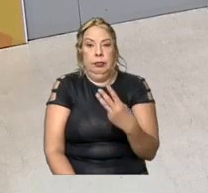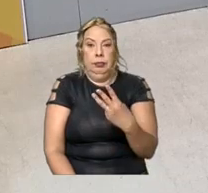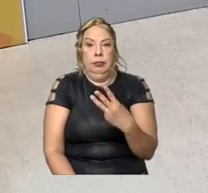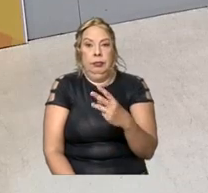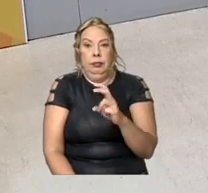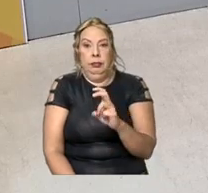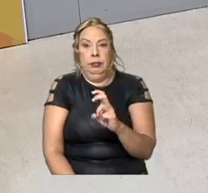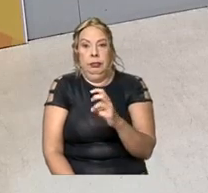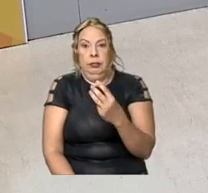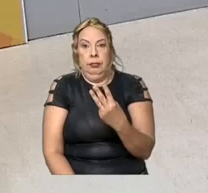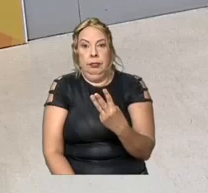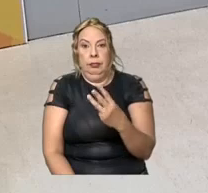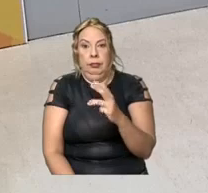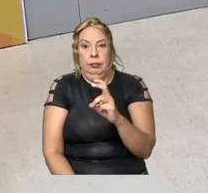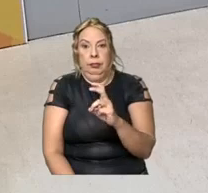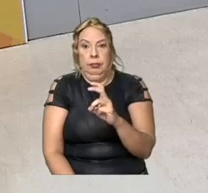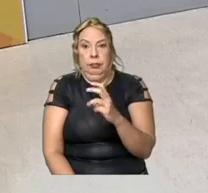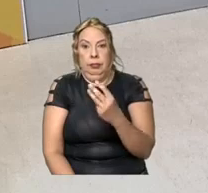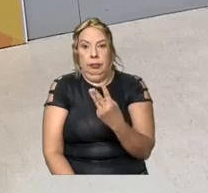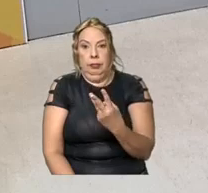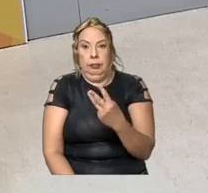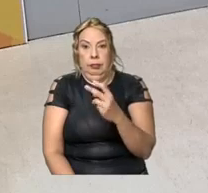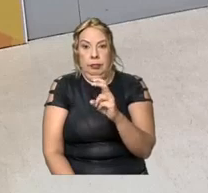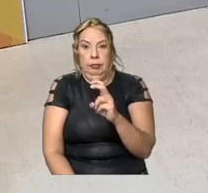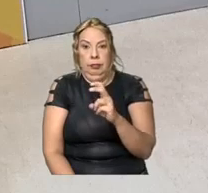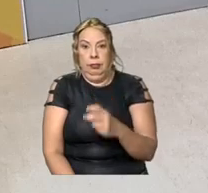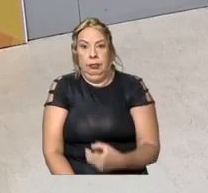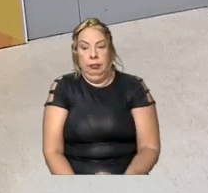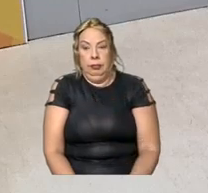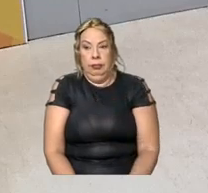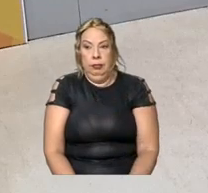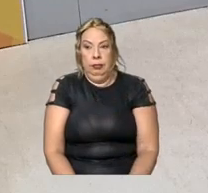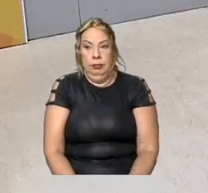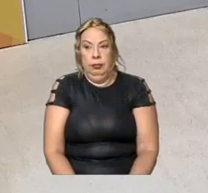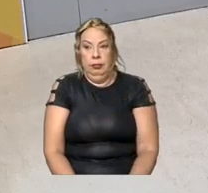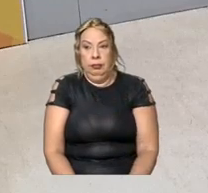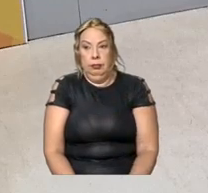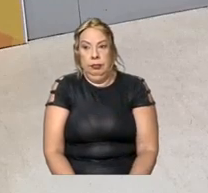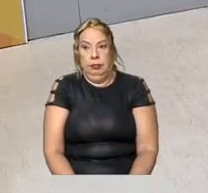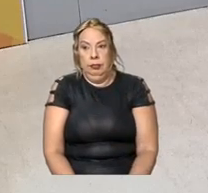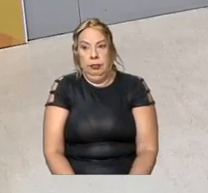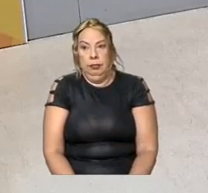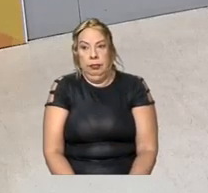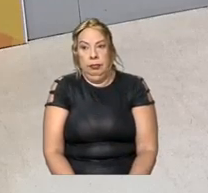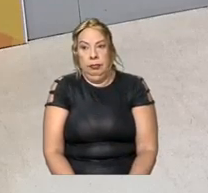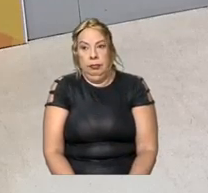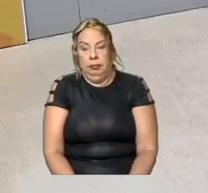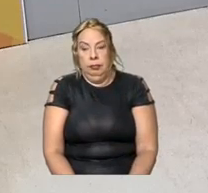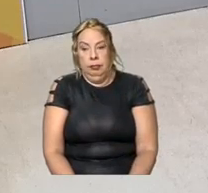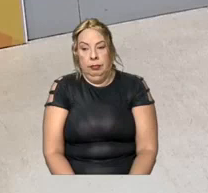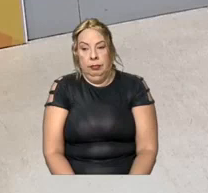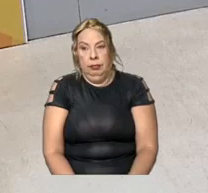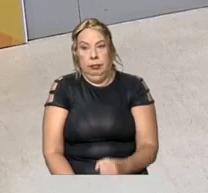35, 35, marque aí, 35. Subiu 35, sobe também